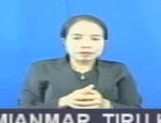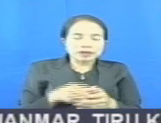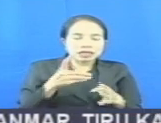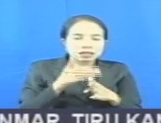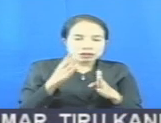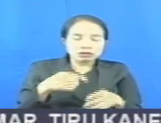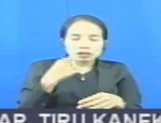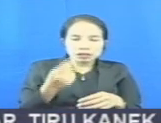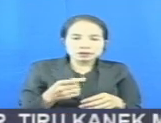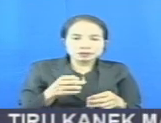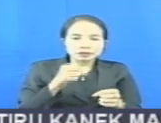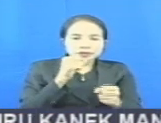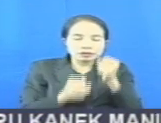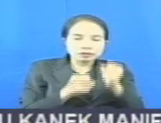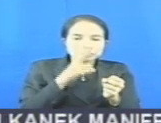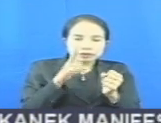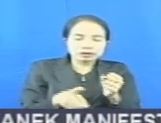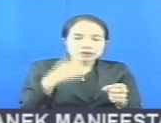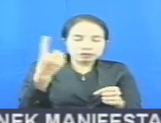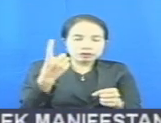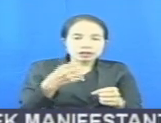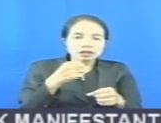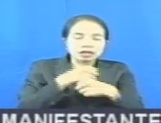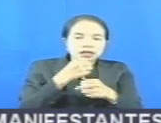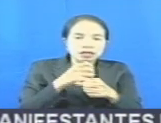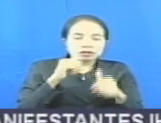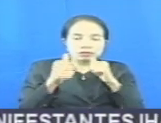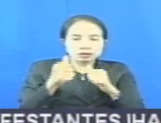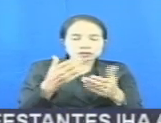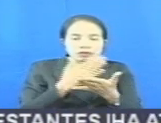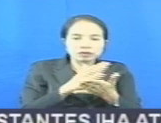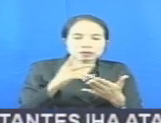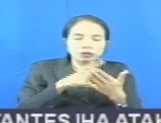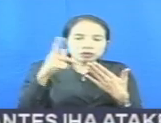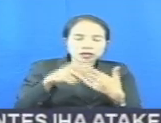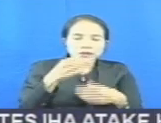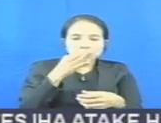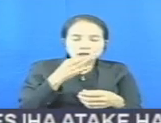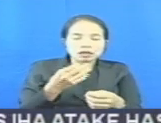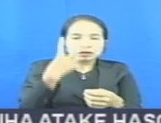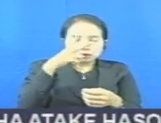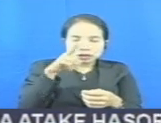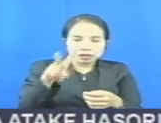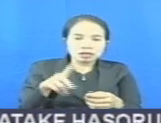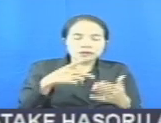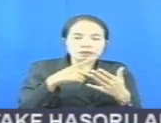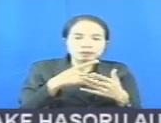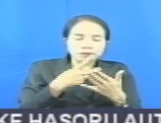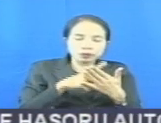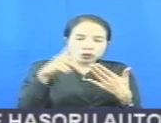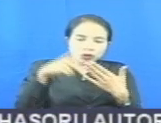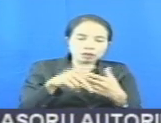afirma, sociedade civil na FAT em ralo advocacia, ba distribuição produto cesta básica, no ralo monitorização programa governo